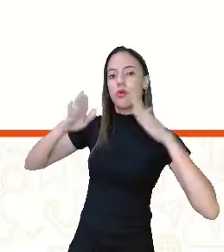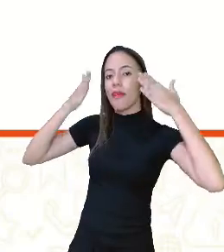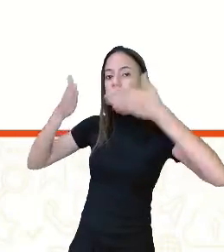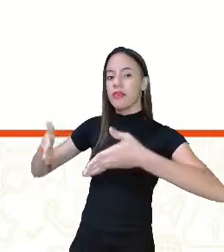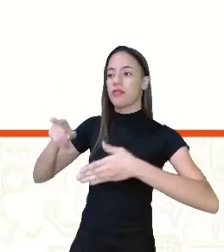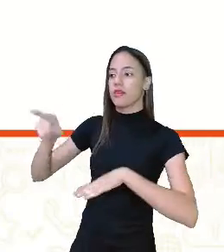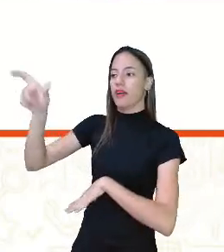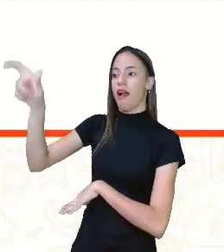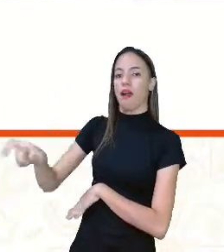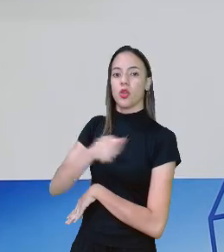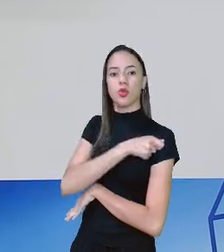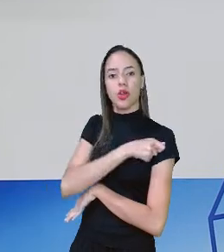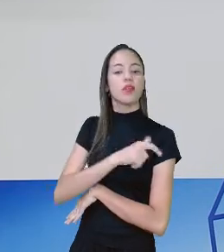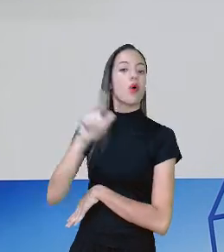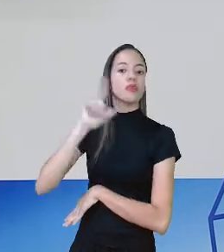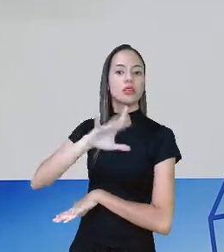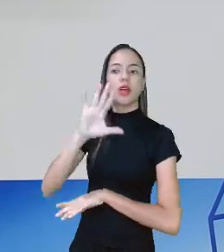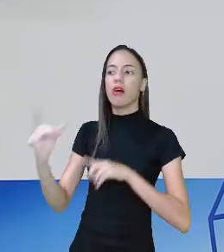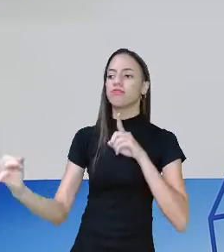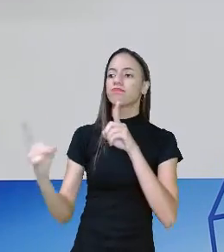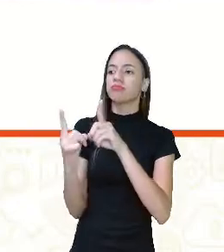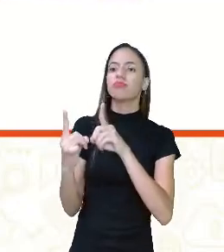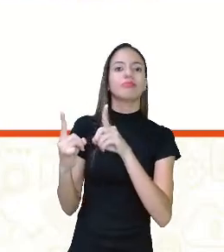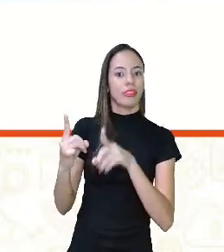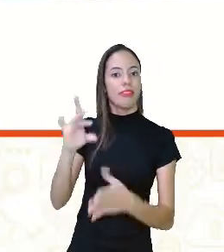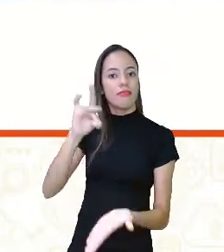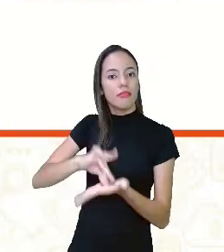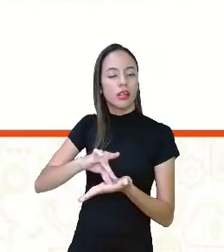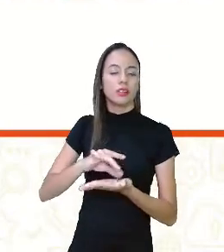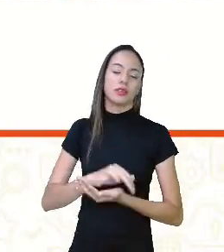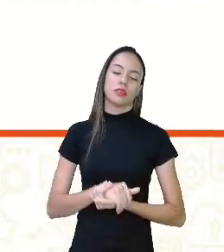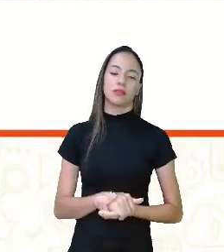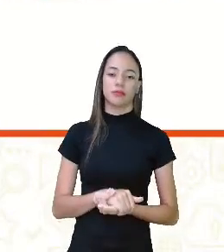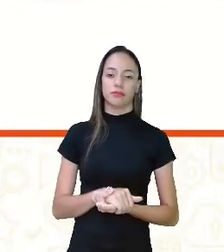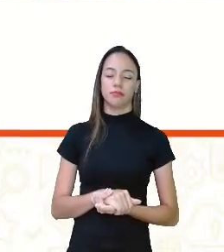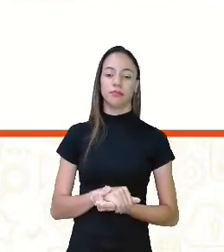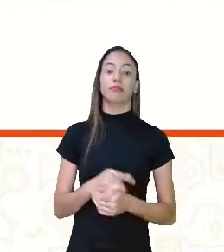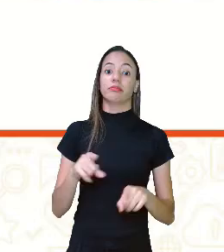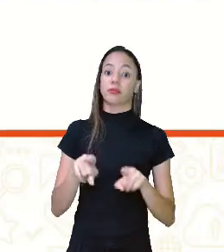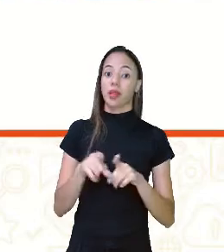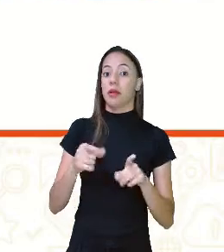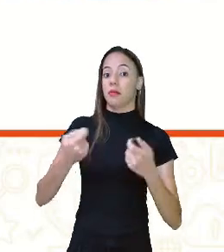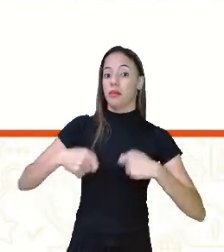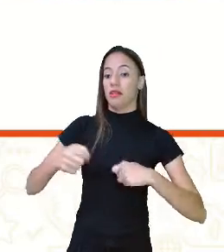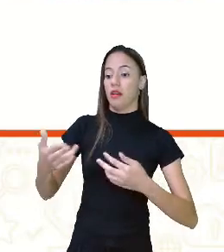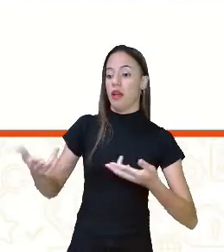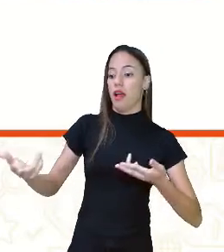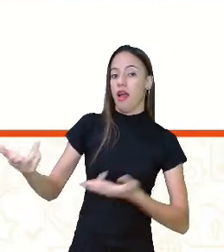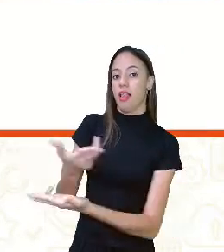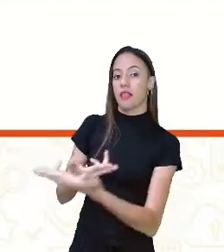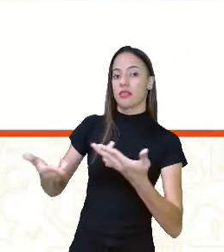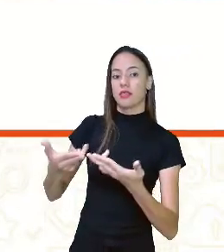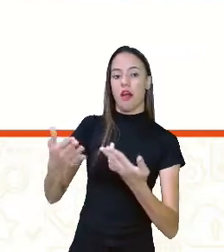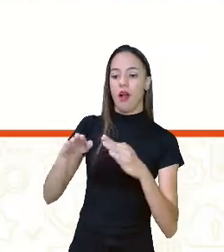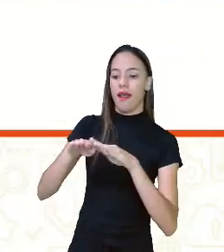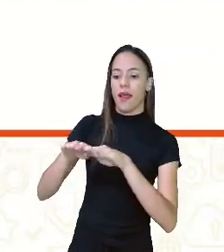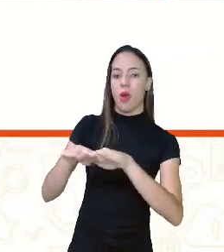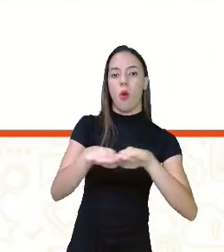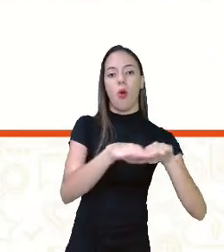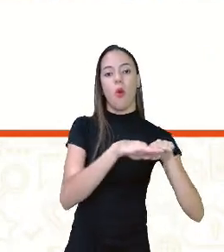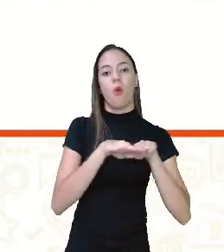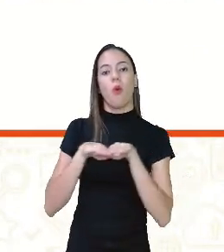específicas desses estudantes. Então, precisamos também estabelecer uma relação mais igualitária